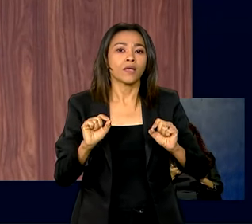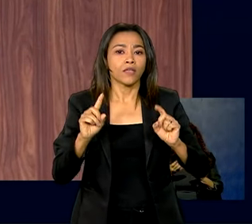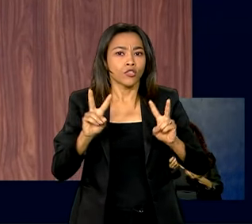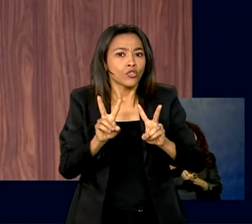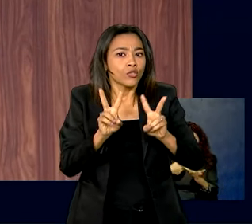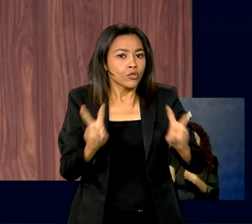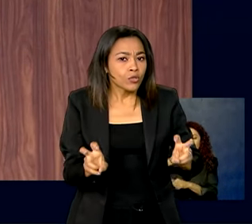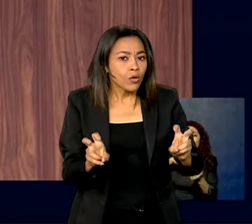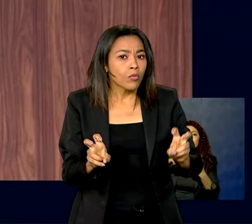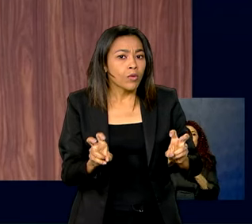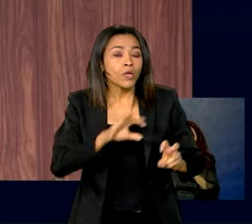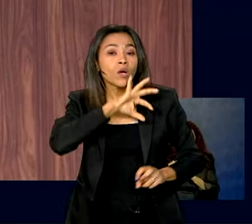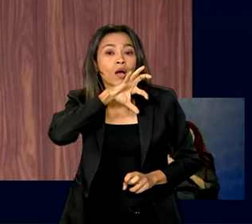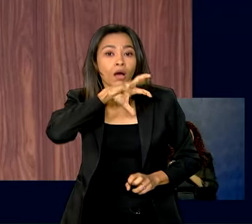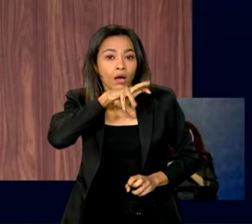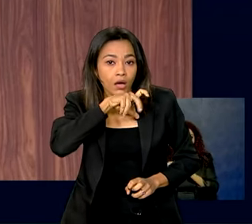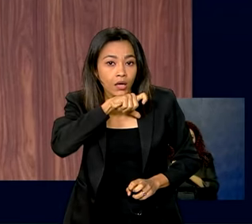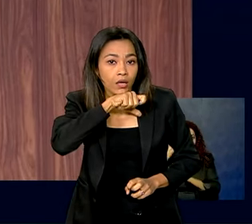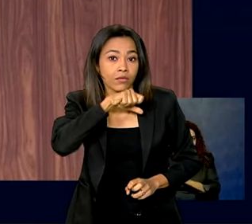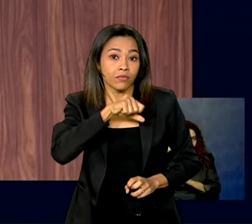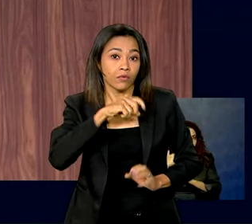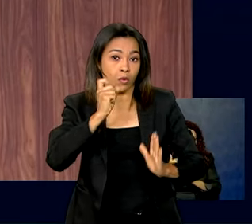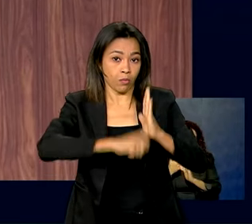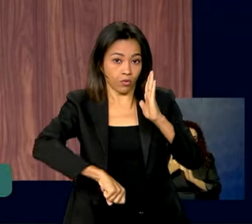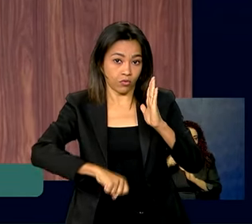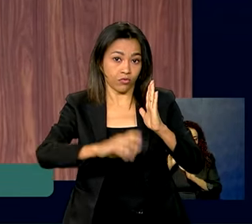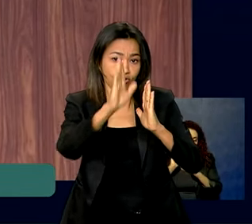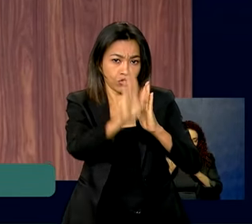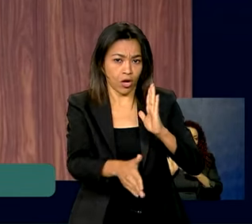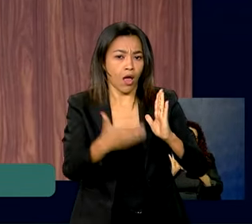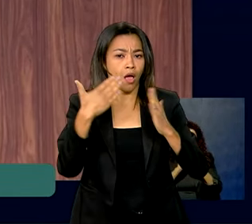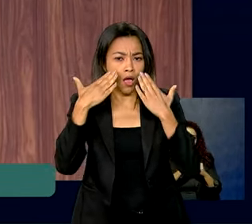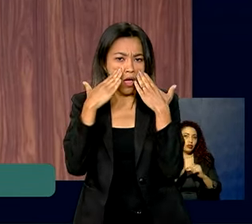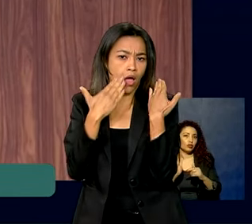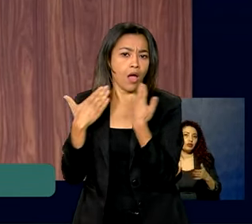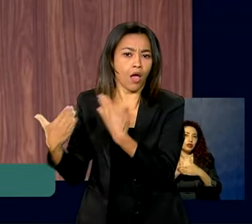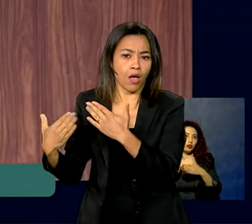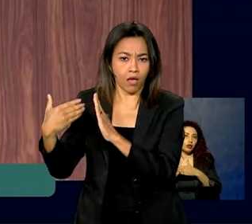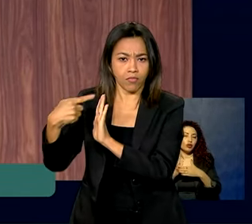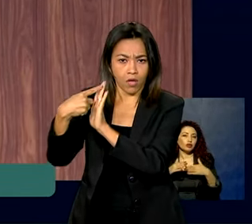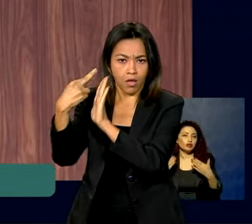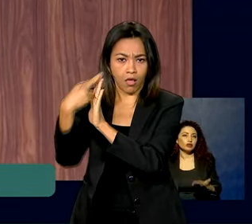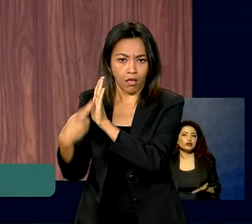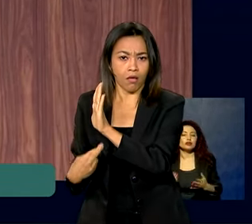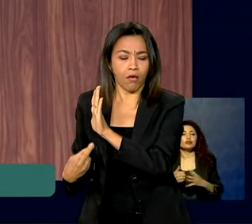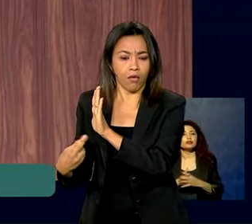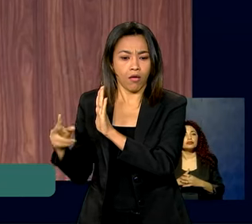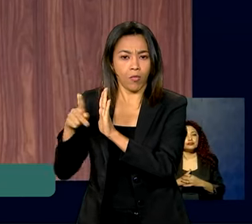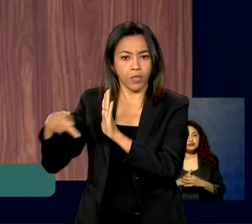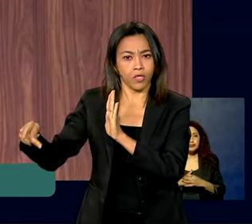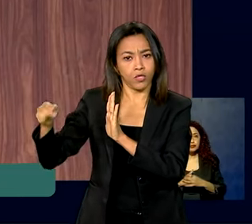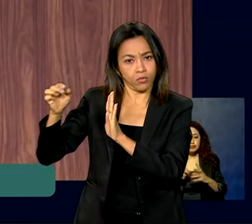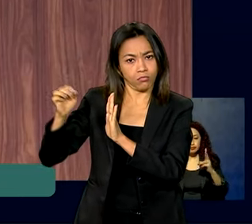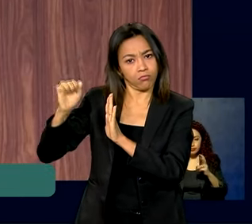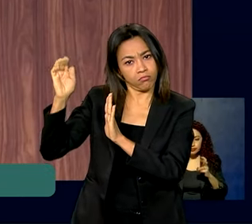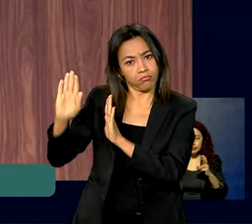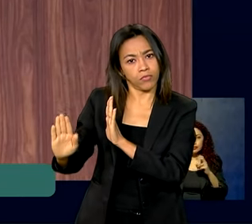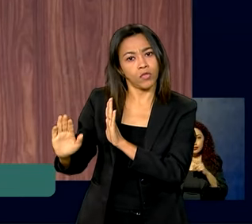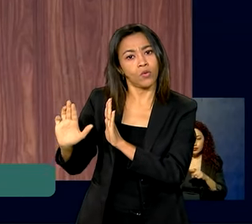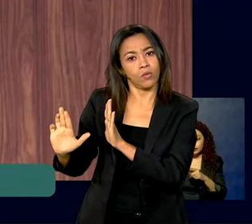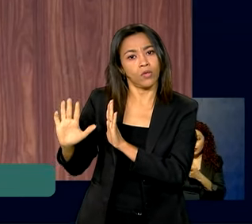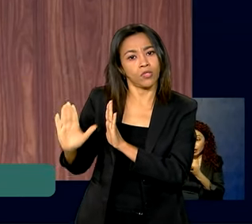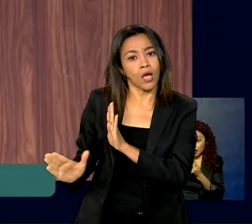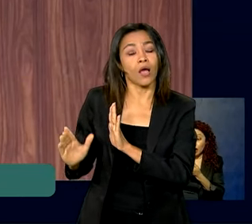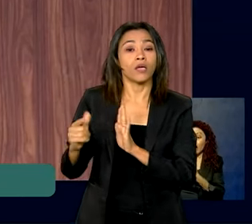renda do Imposto de Renda nós já apresentamos Presidente da República então eu diria que a fazenda